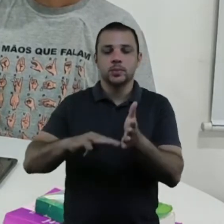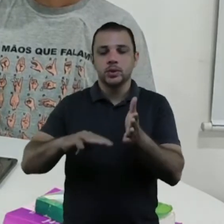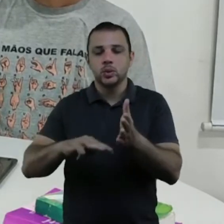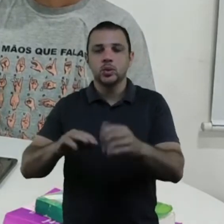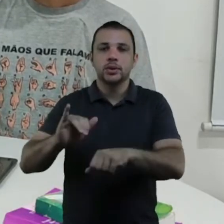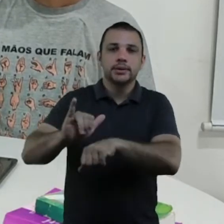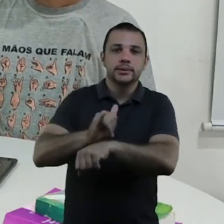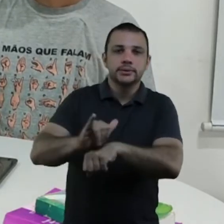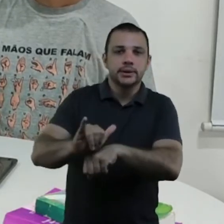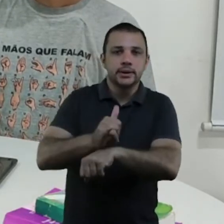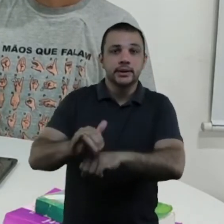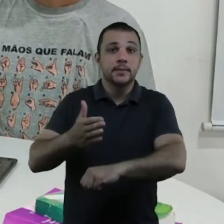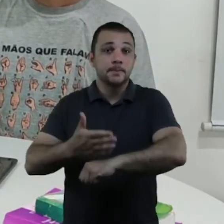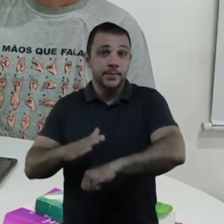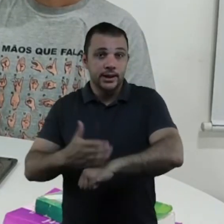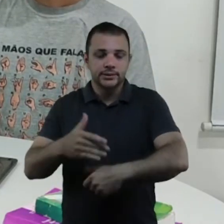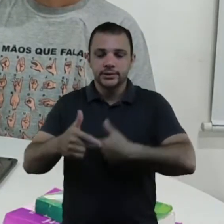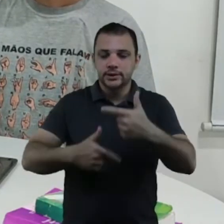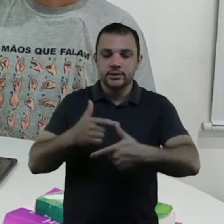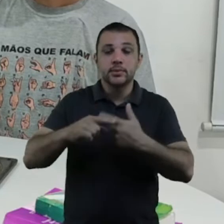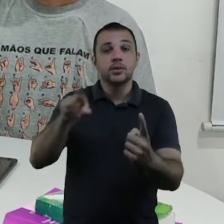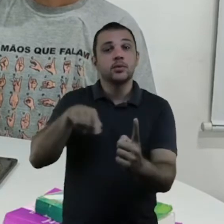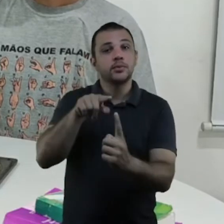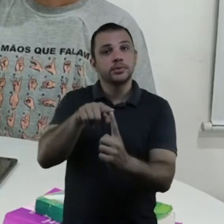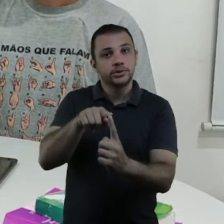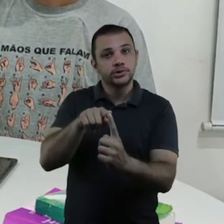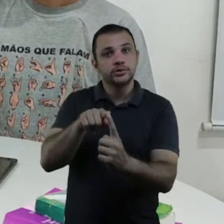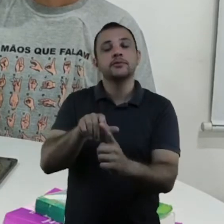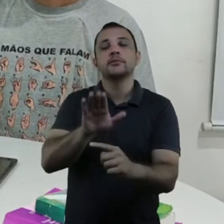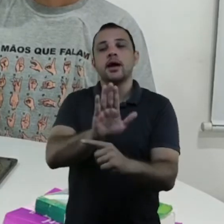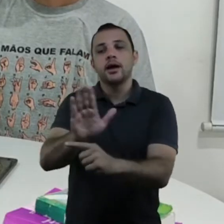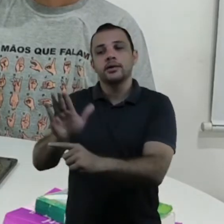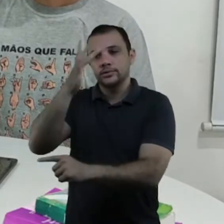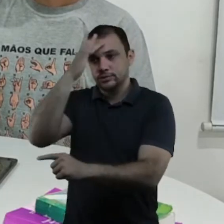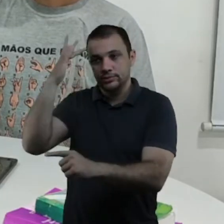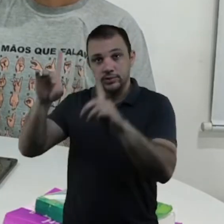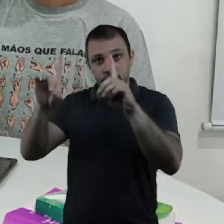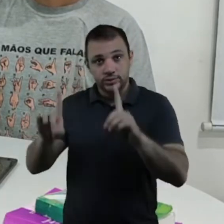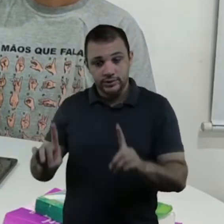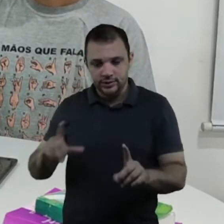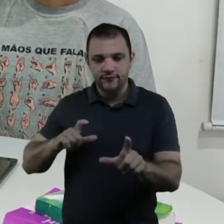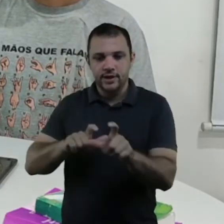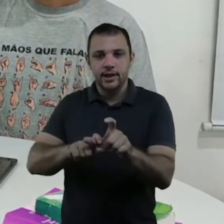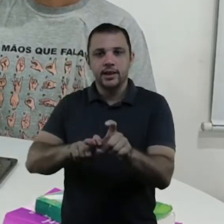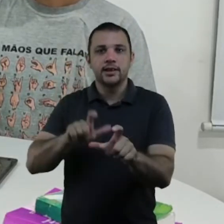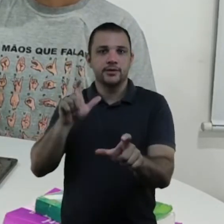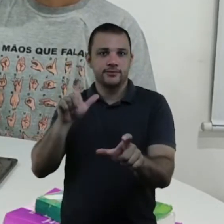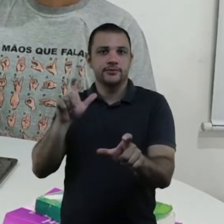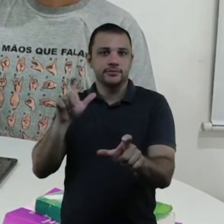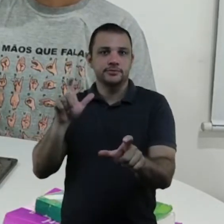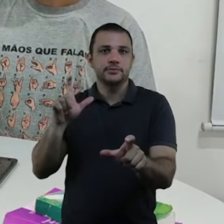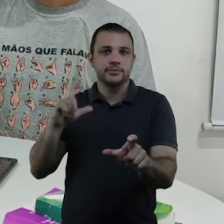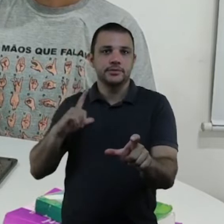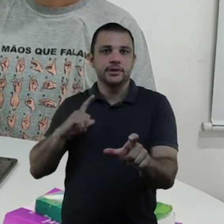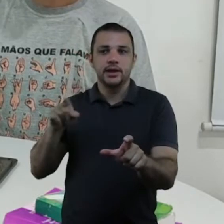estratégias, práticas e serviços que objetivem promover a funcionalidade relacionada à atividade